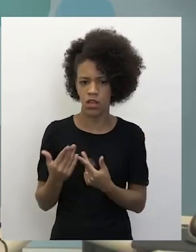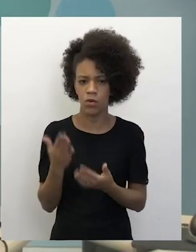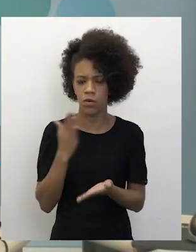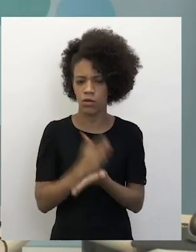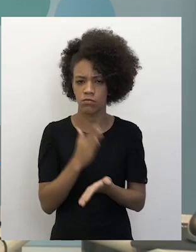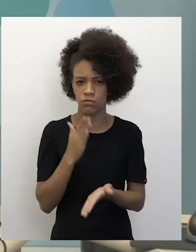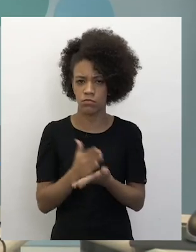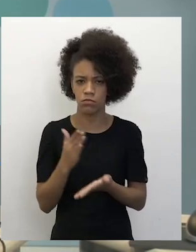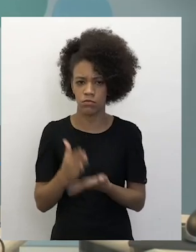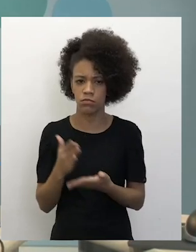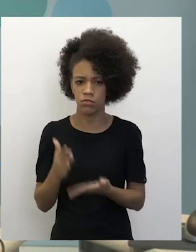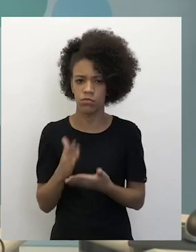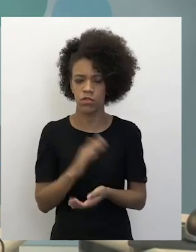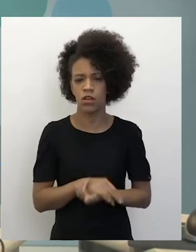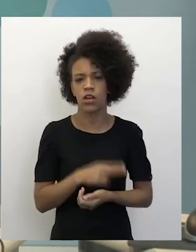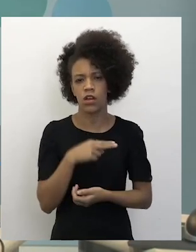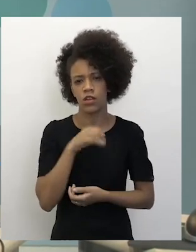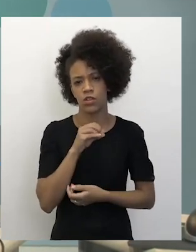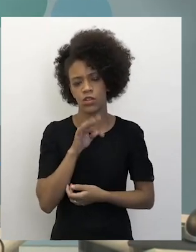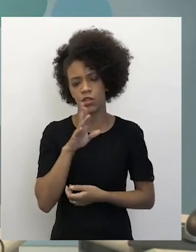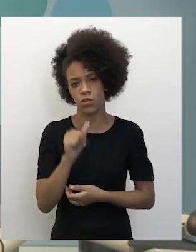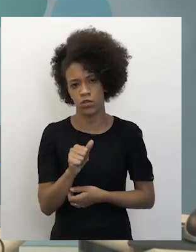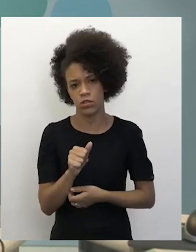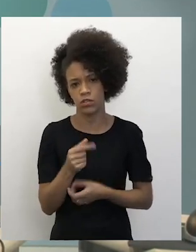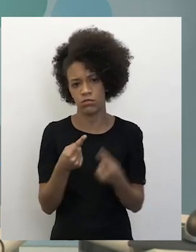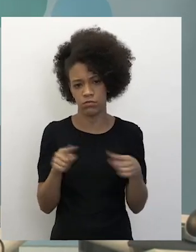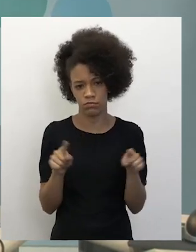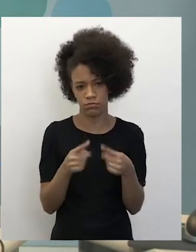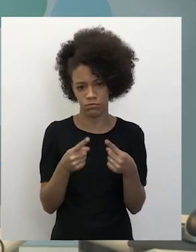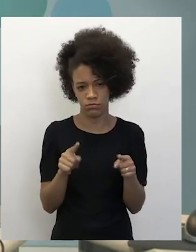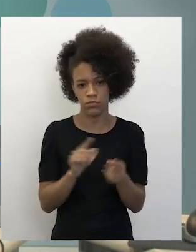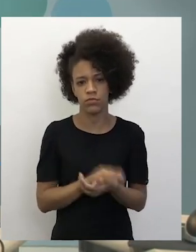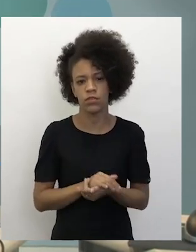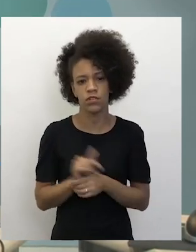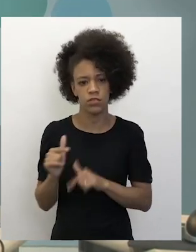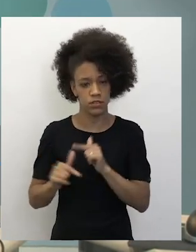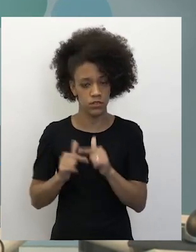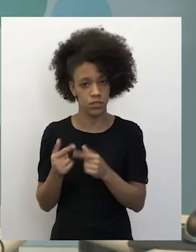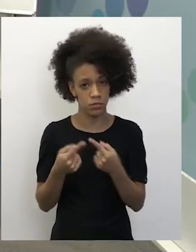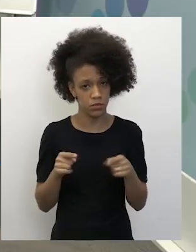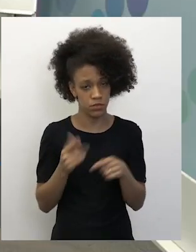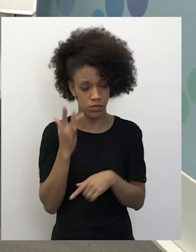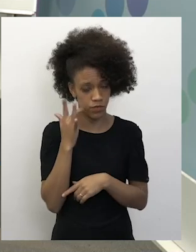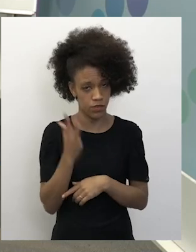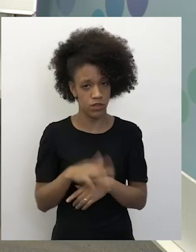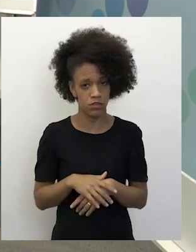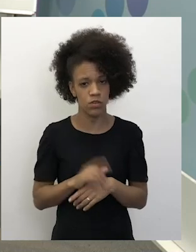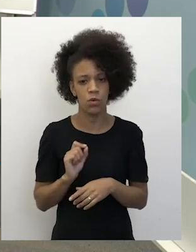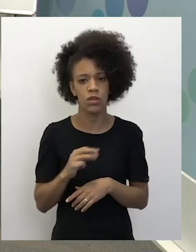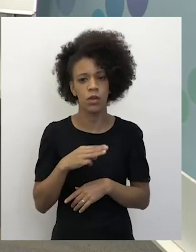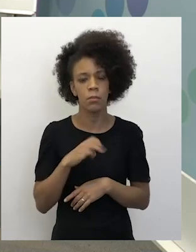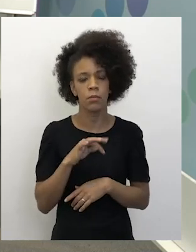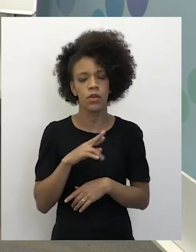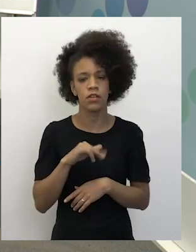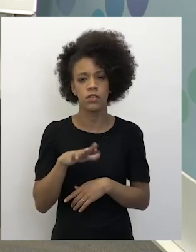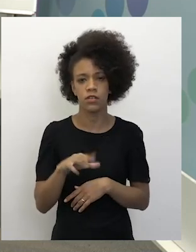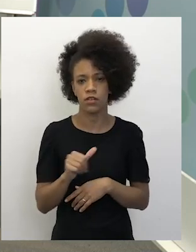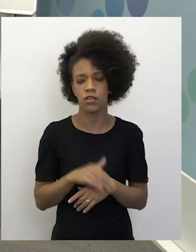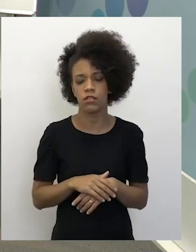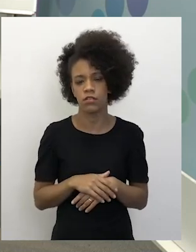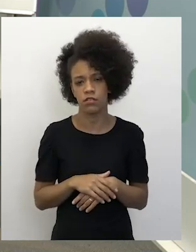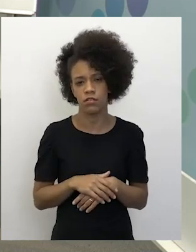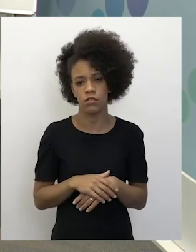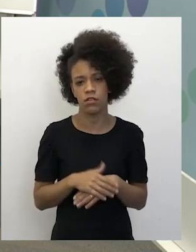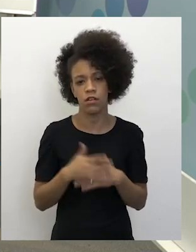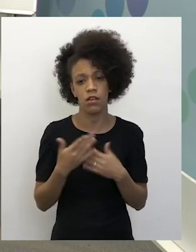mesmo aquela batida papá vai trabalhar como rapidamente o que que é a métrica a métrica é